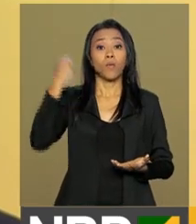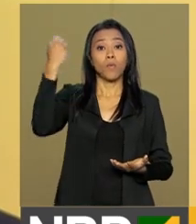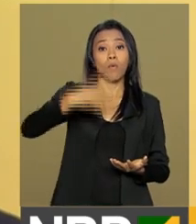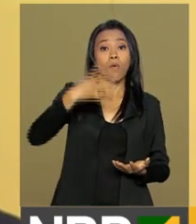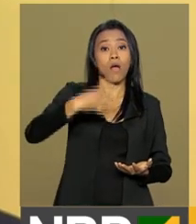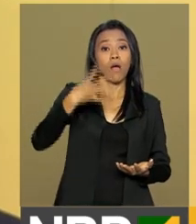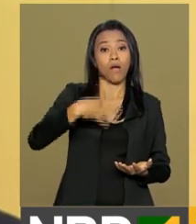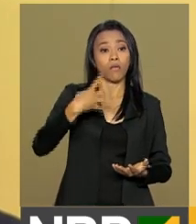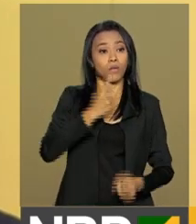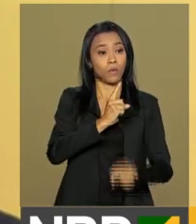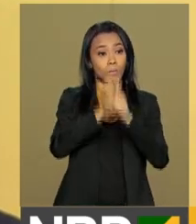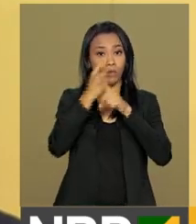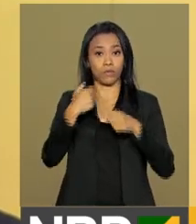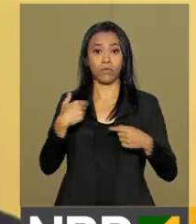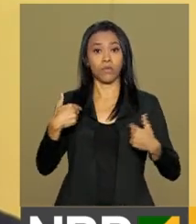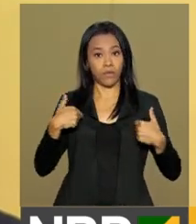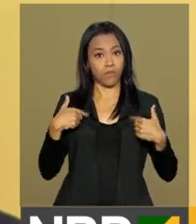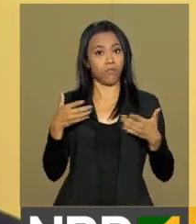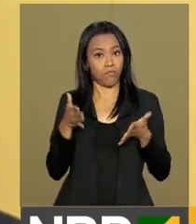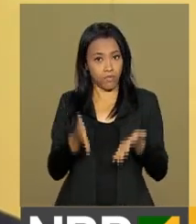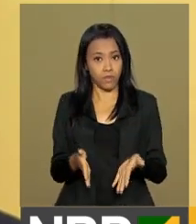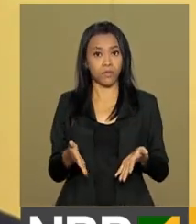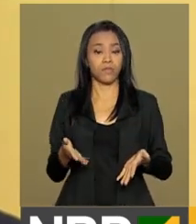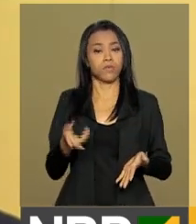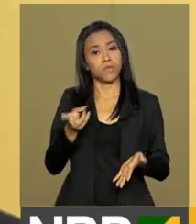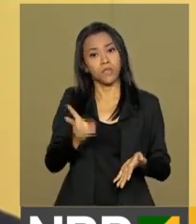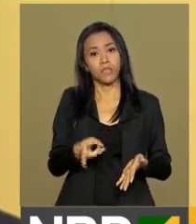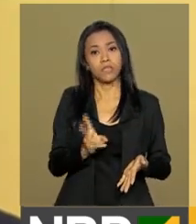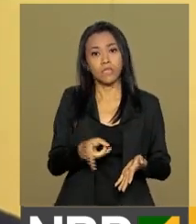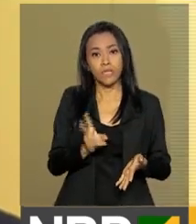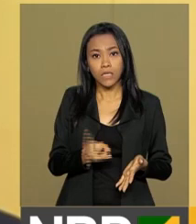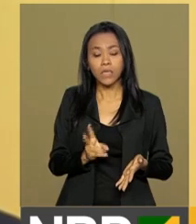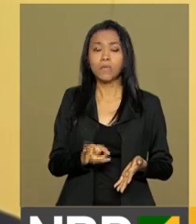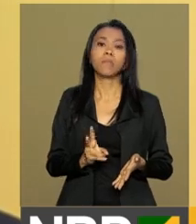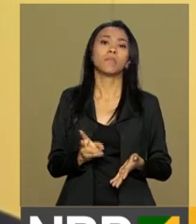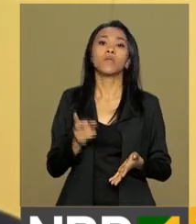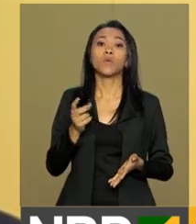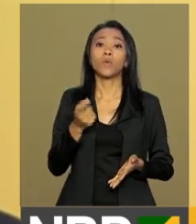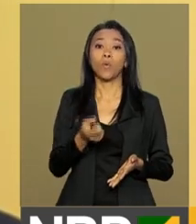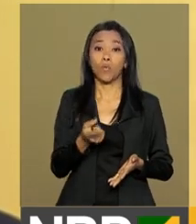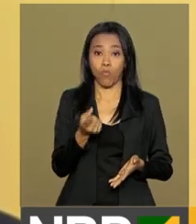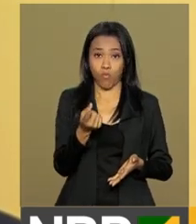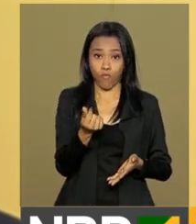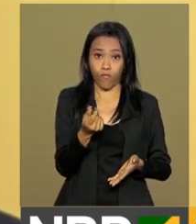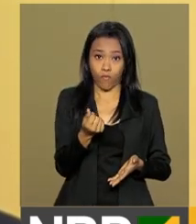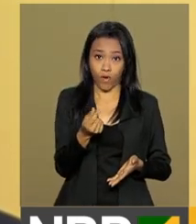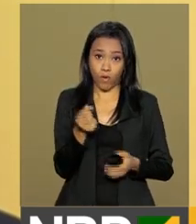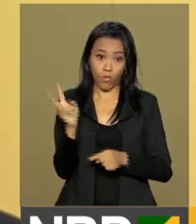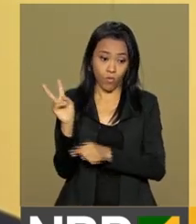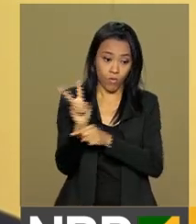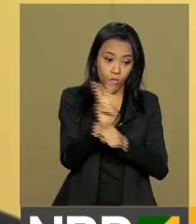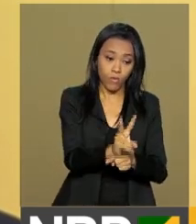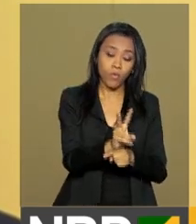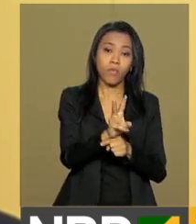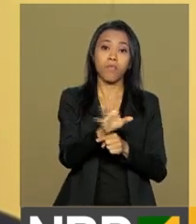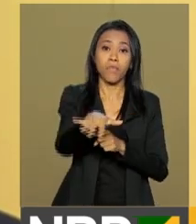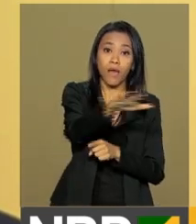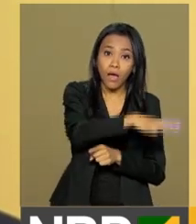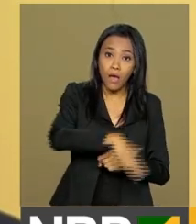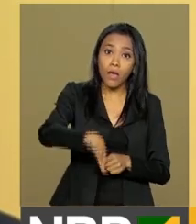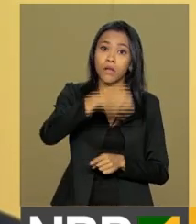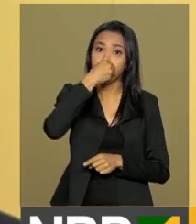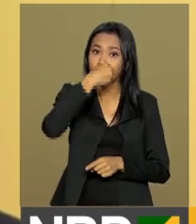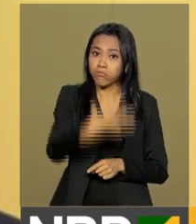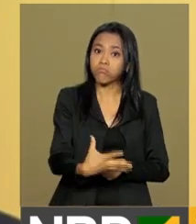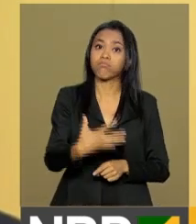e sempre com um financiamento muito produtivo para o setor que mais produz